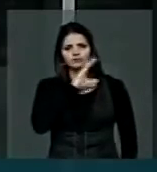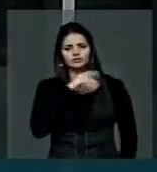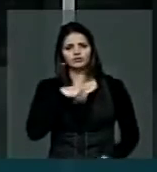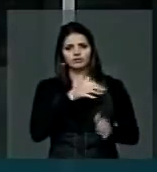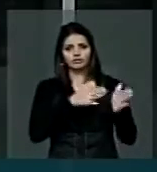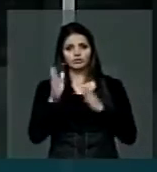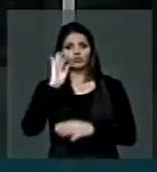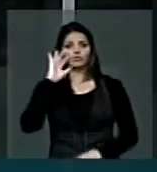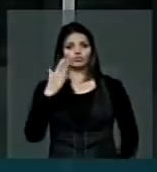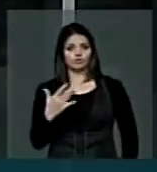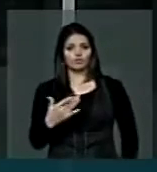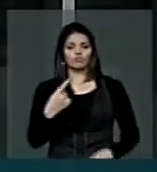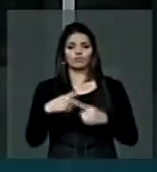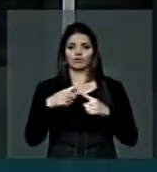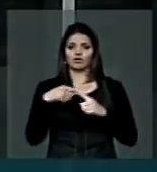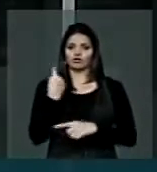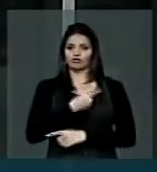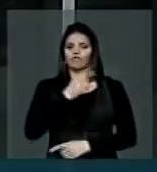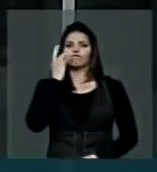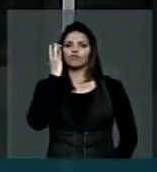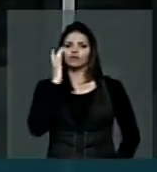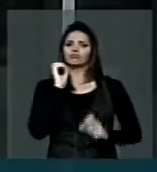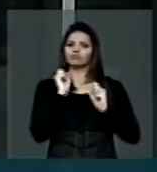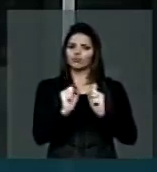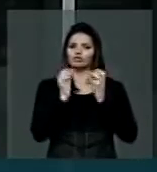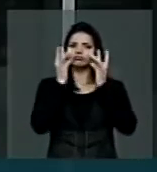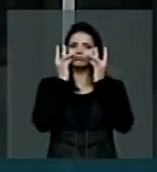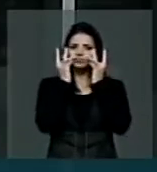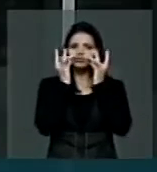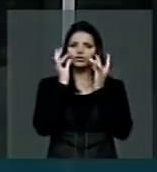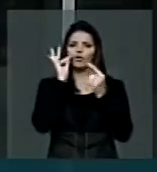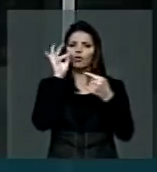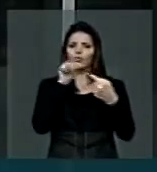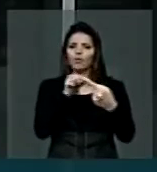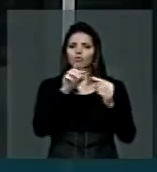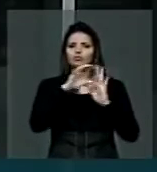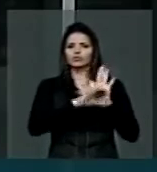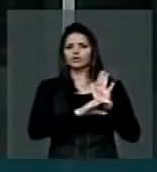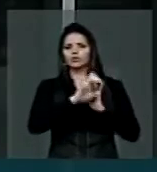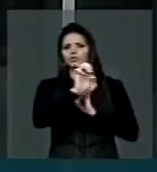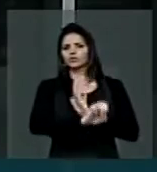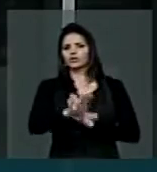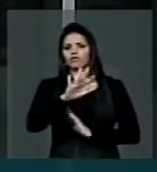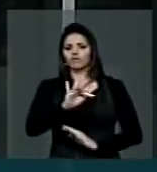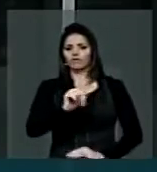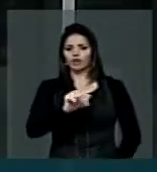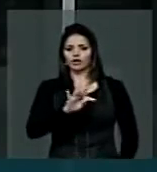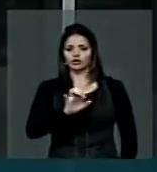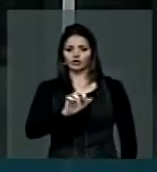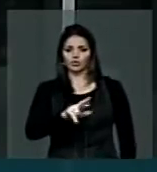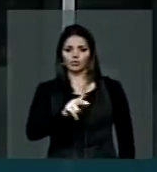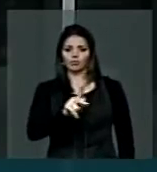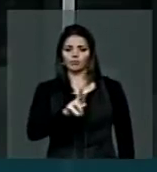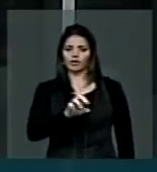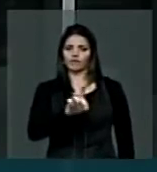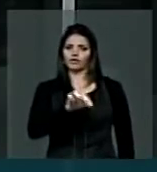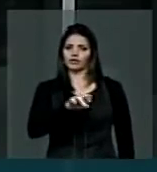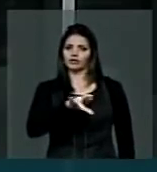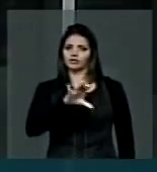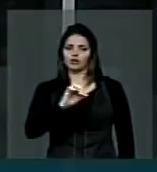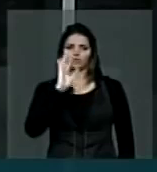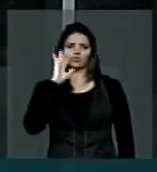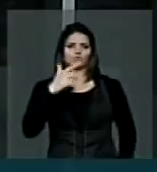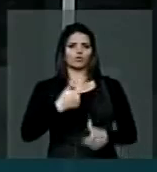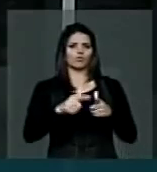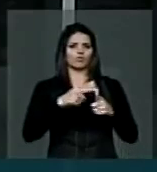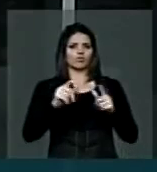processo. Podemos facilitar, constatar o conceito geral que o fator previdenciário não irá solucionar o problema